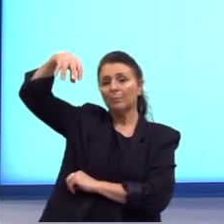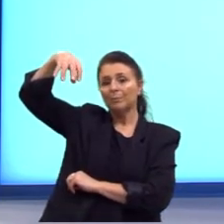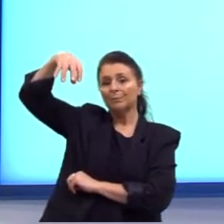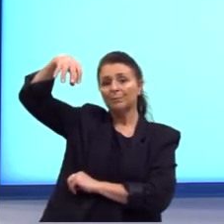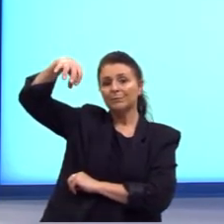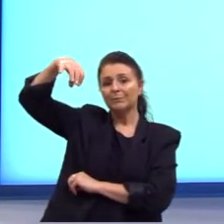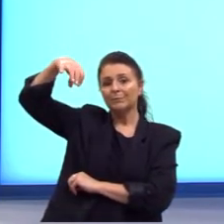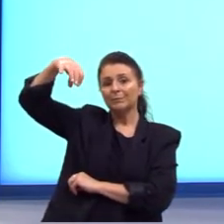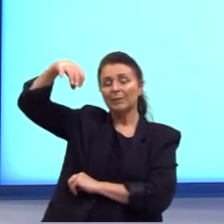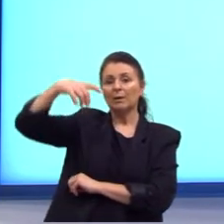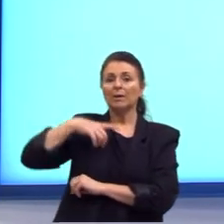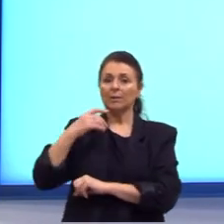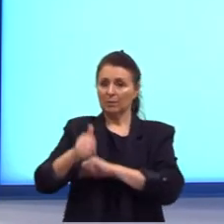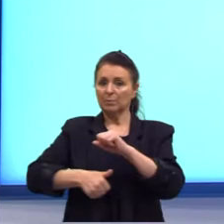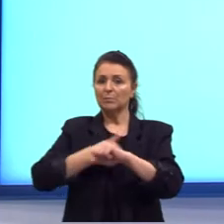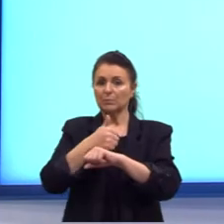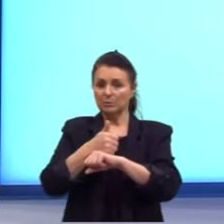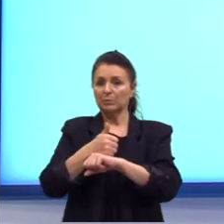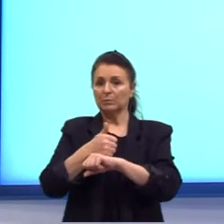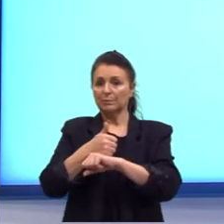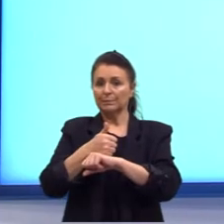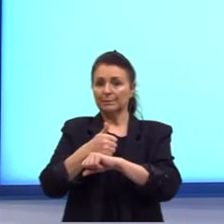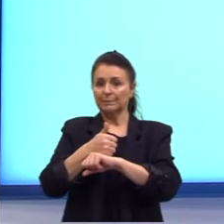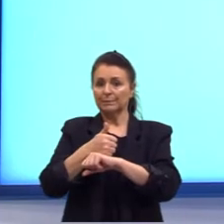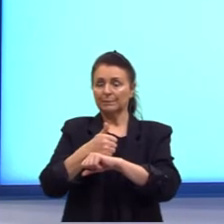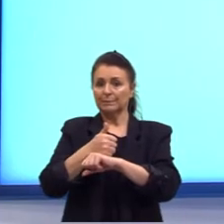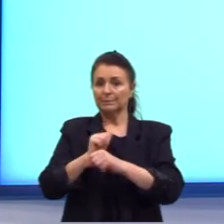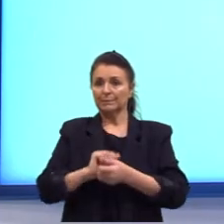dela que é o que me importa neste caso é